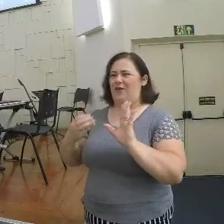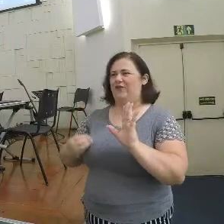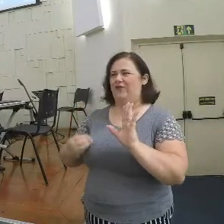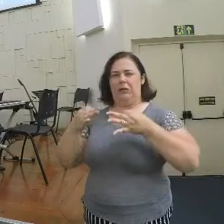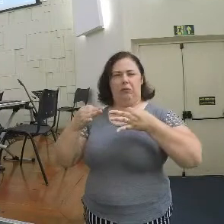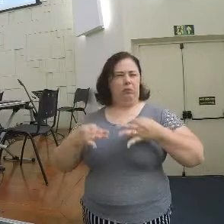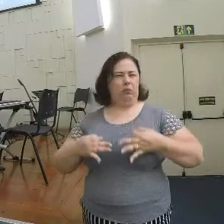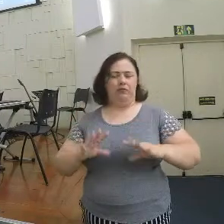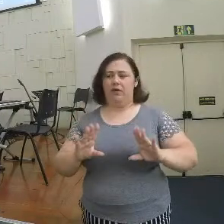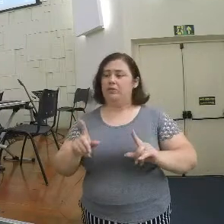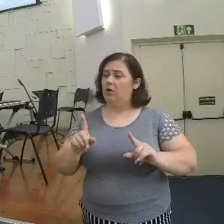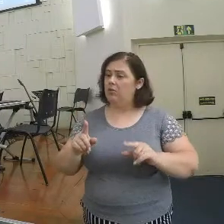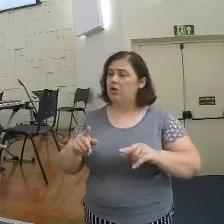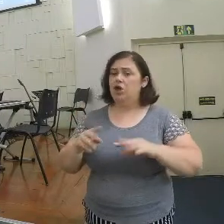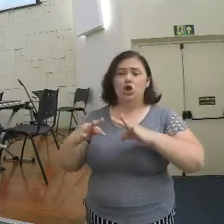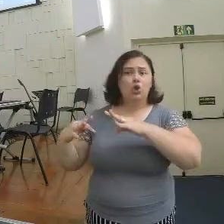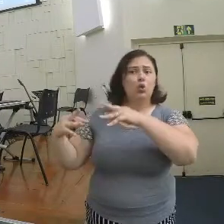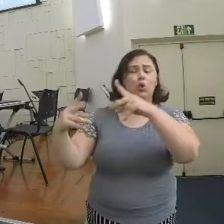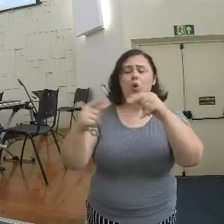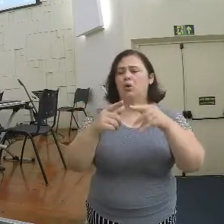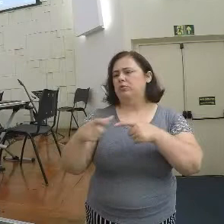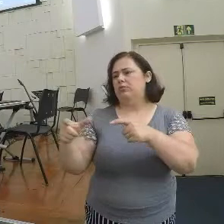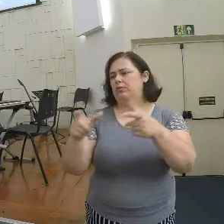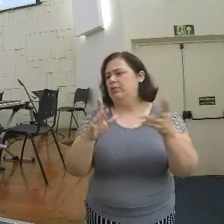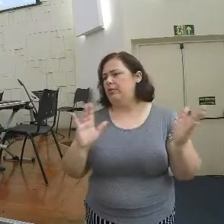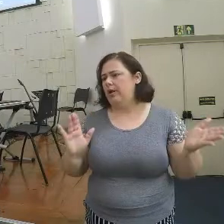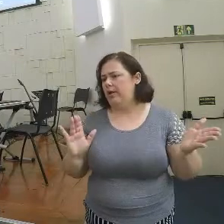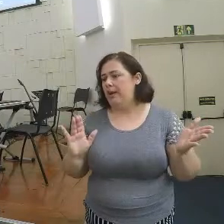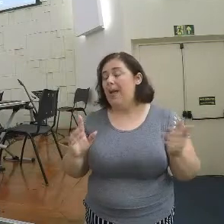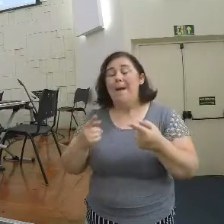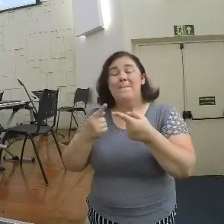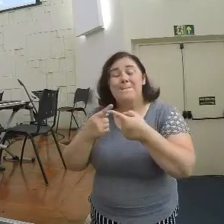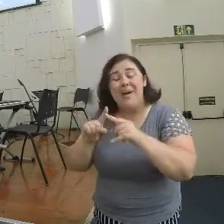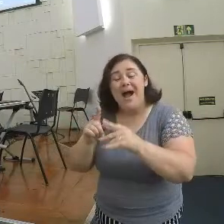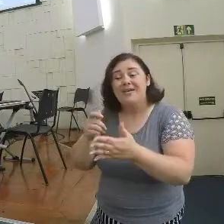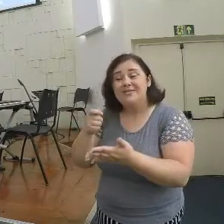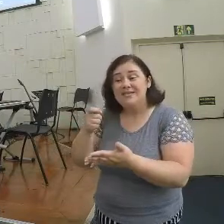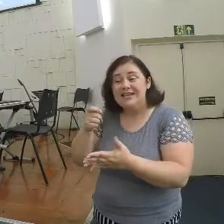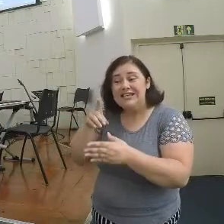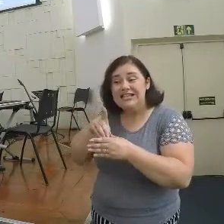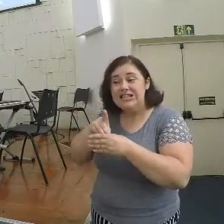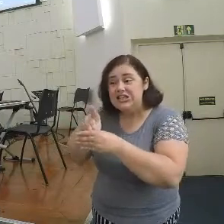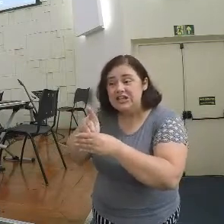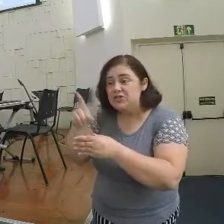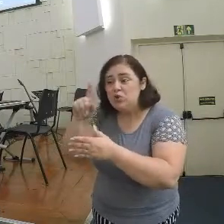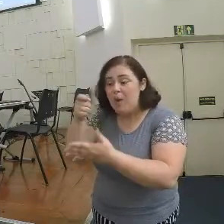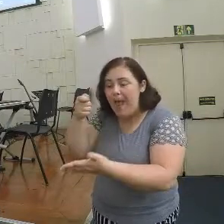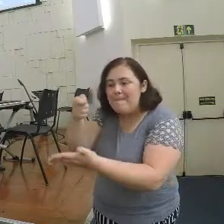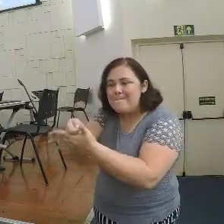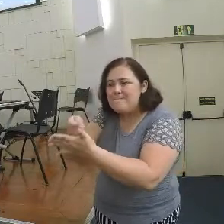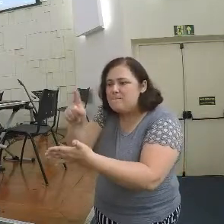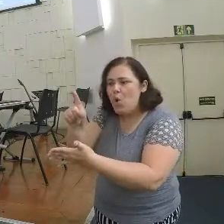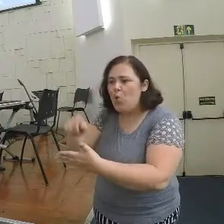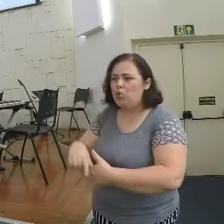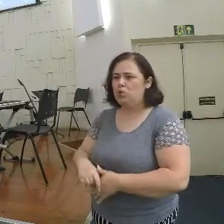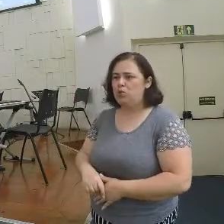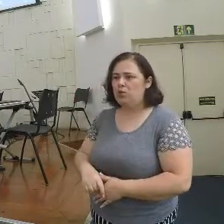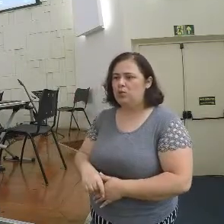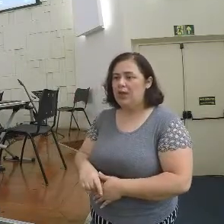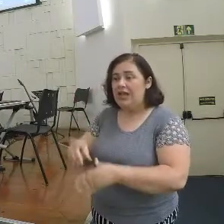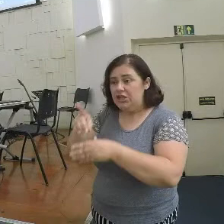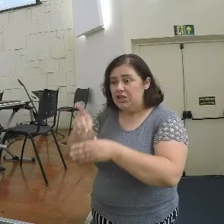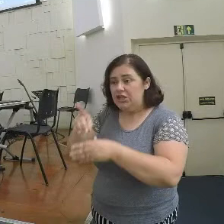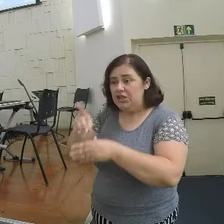e fé, isso é incoerente, porque dízimo não é imposto, é parte do culto a Deus. Charles Spurgeon disse que dar é o verdadeiro